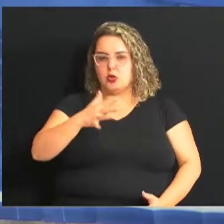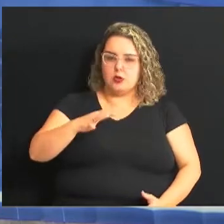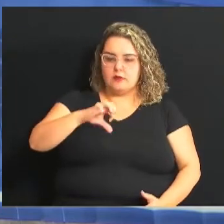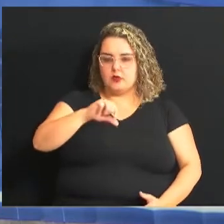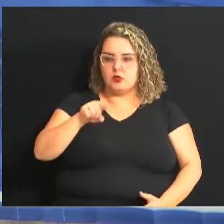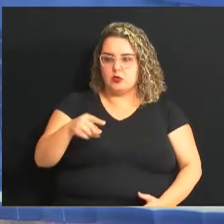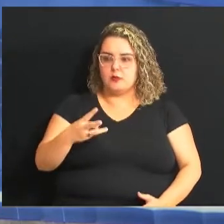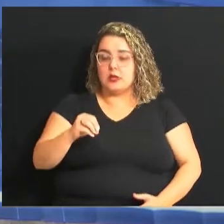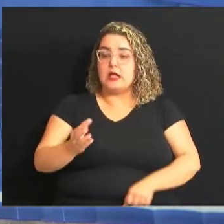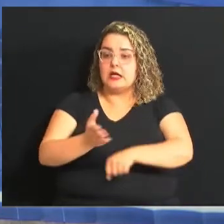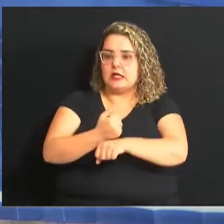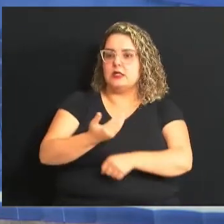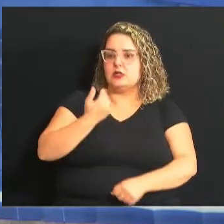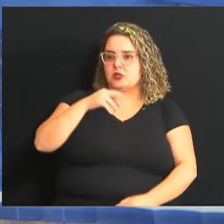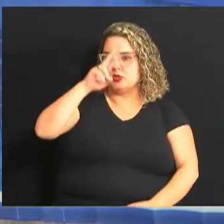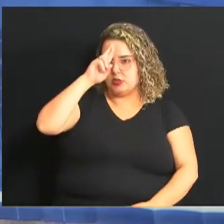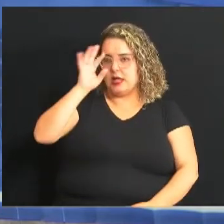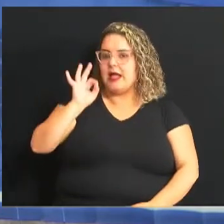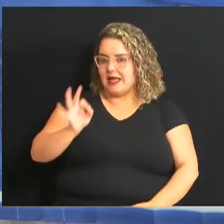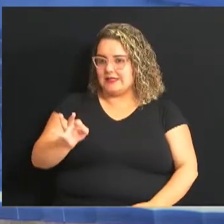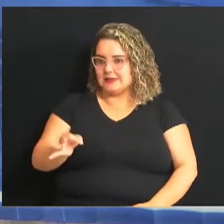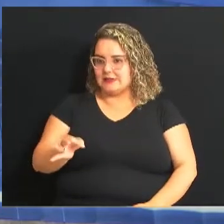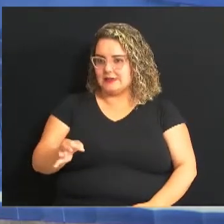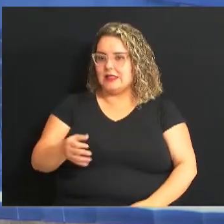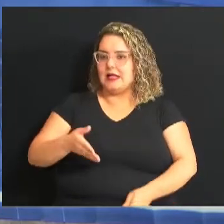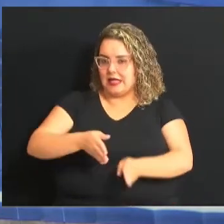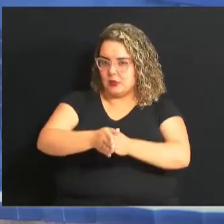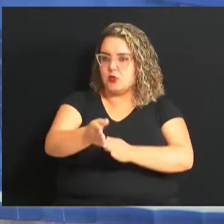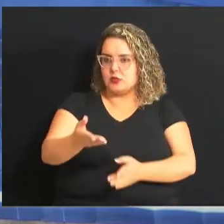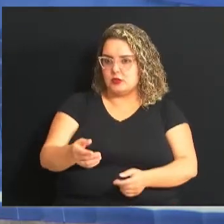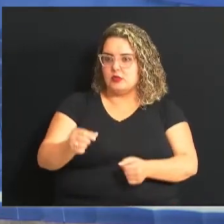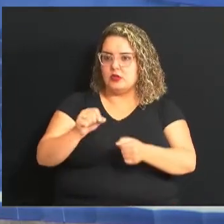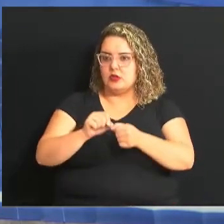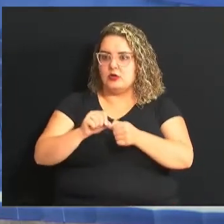do almoço, é ideal mesmo? É recomendado